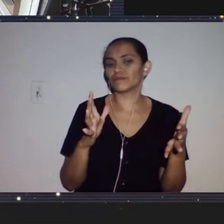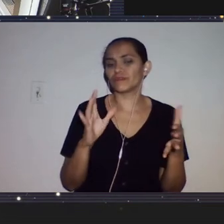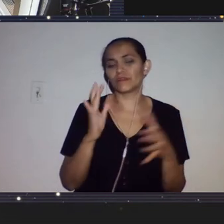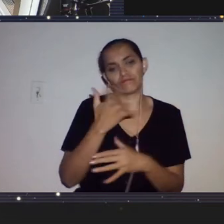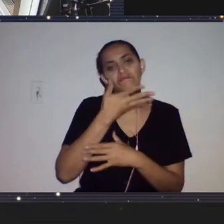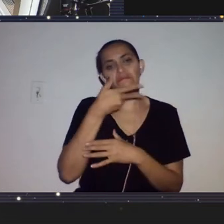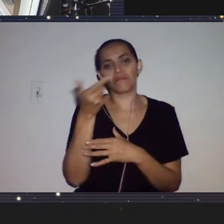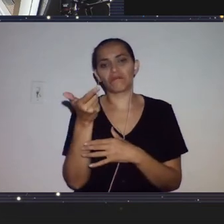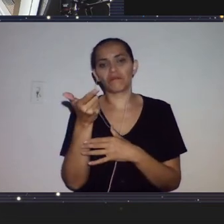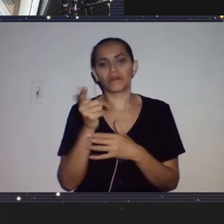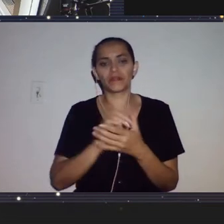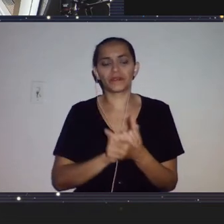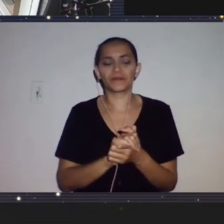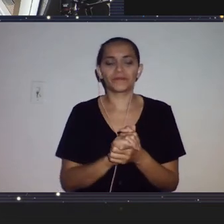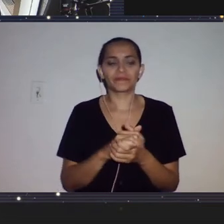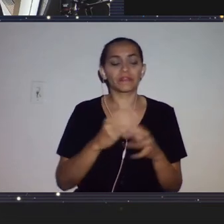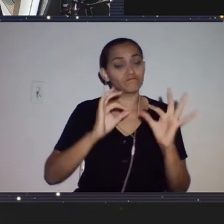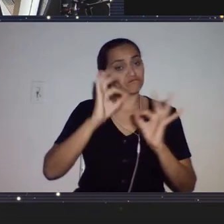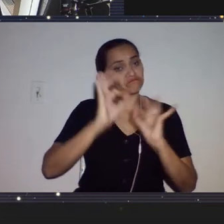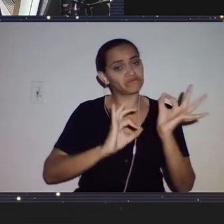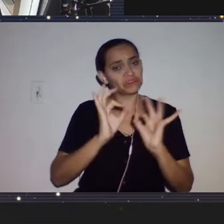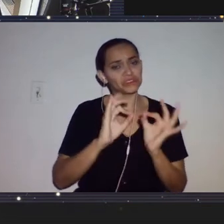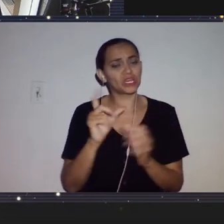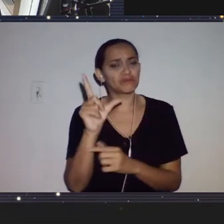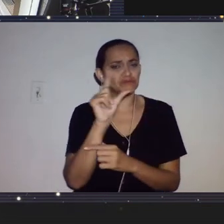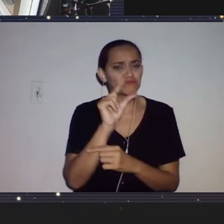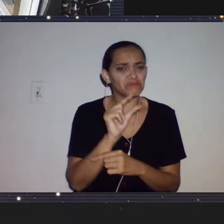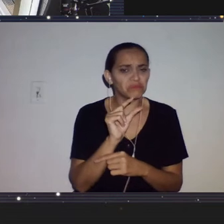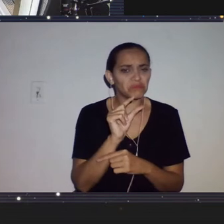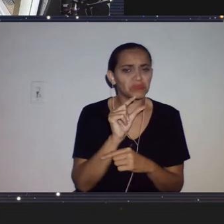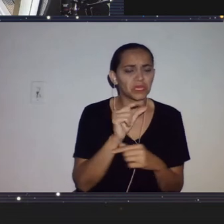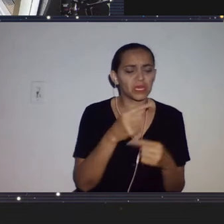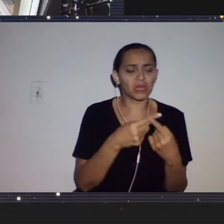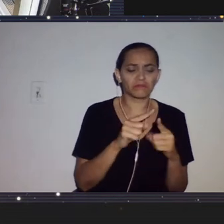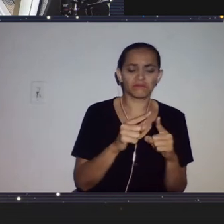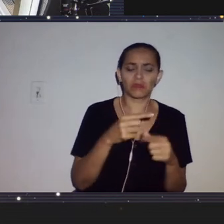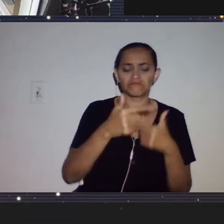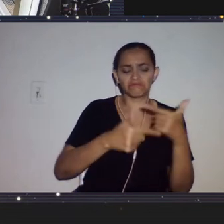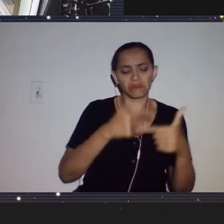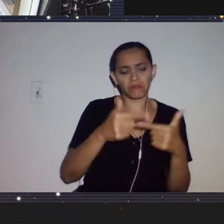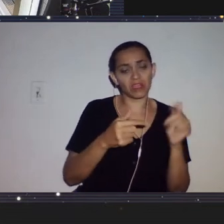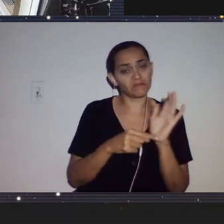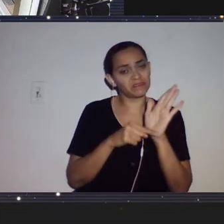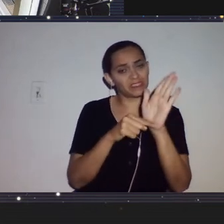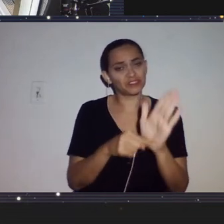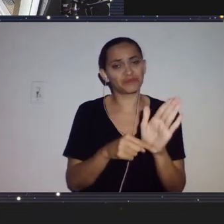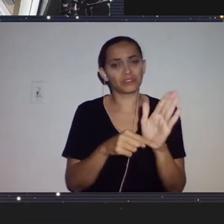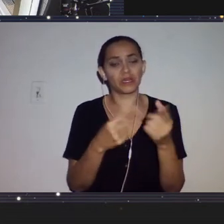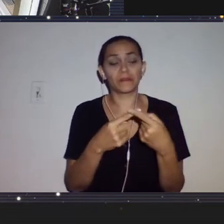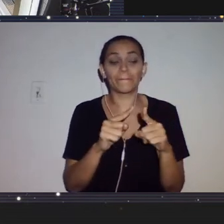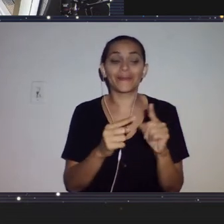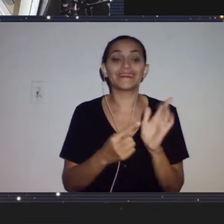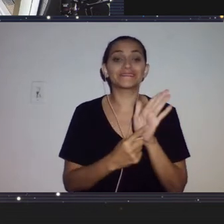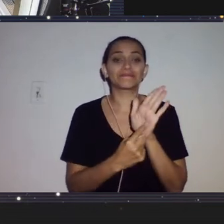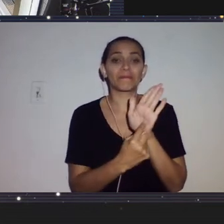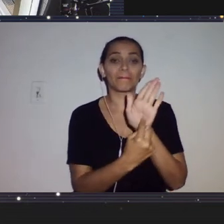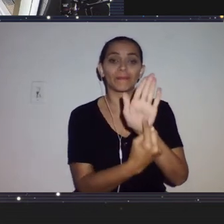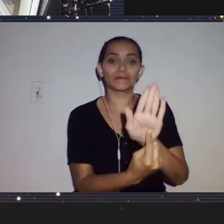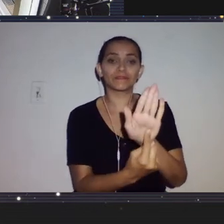que pequenos, ou talvez trabalhando apenas como contribuidora, já mostrando que eu conseguia